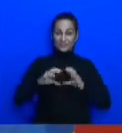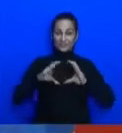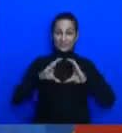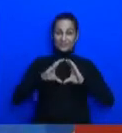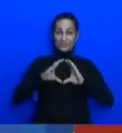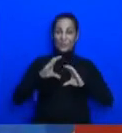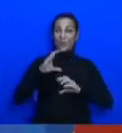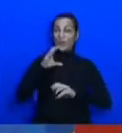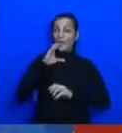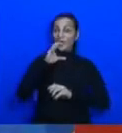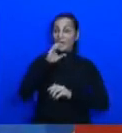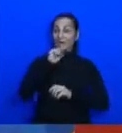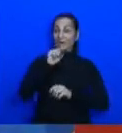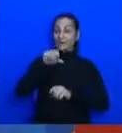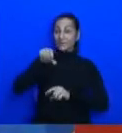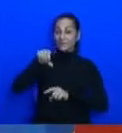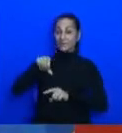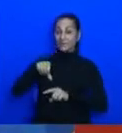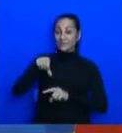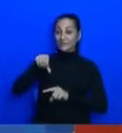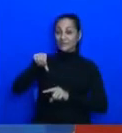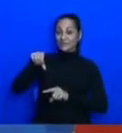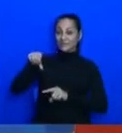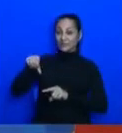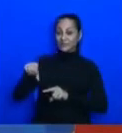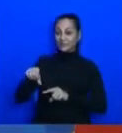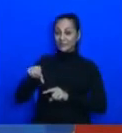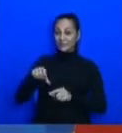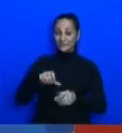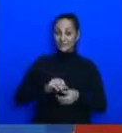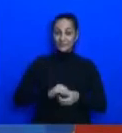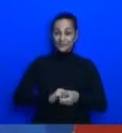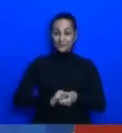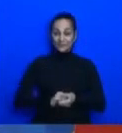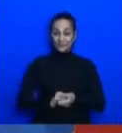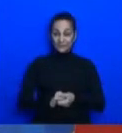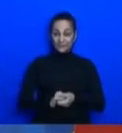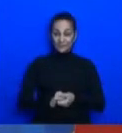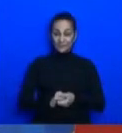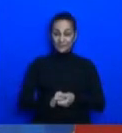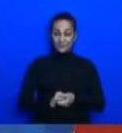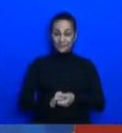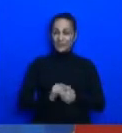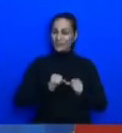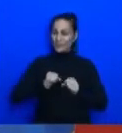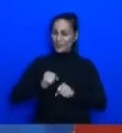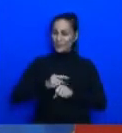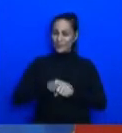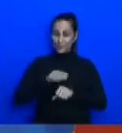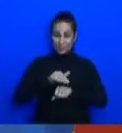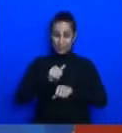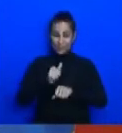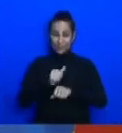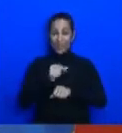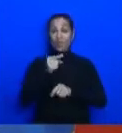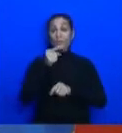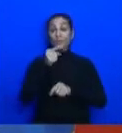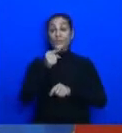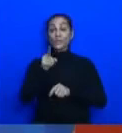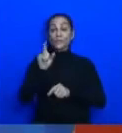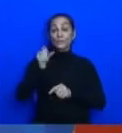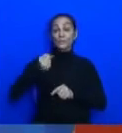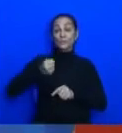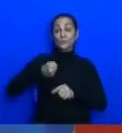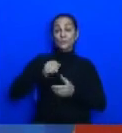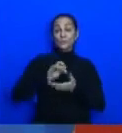Bola laranja, 99. Laranja número 99. E pode ser agora, hein? Vamos chamar o 20º